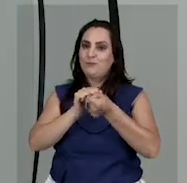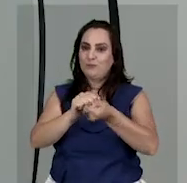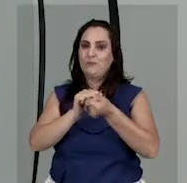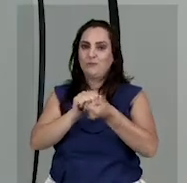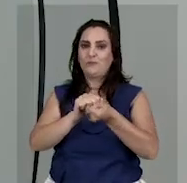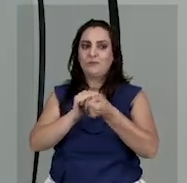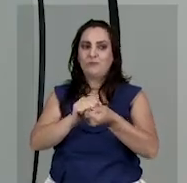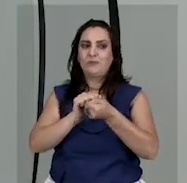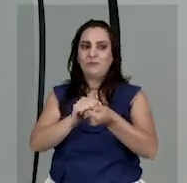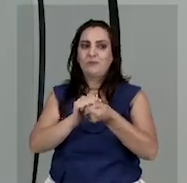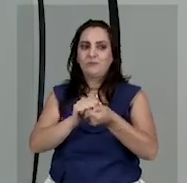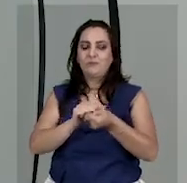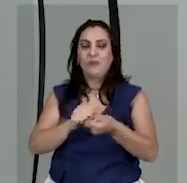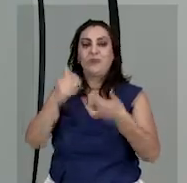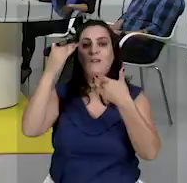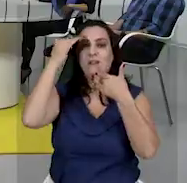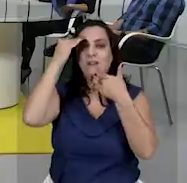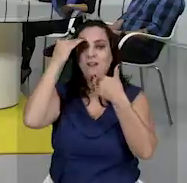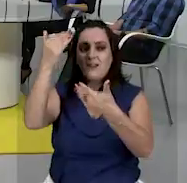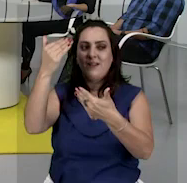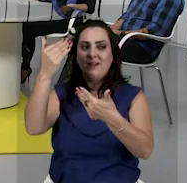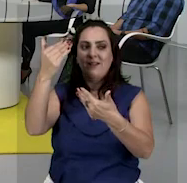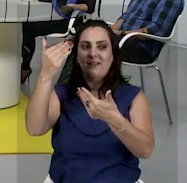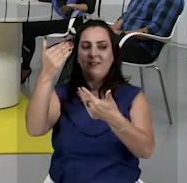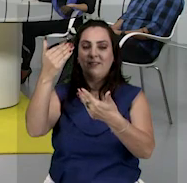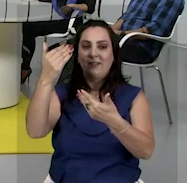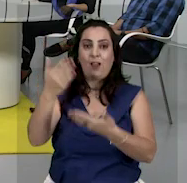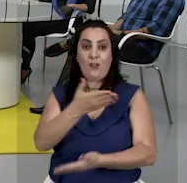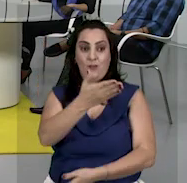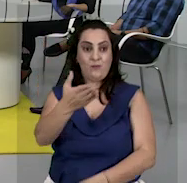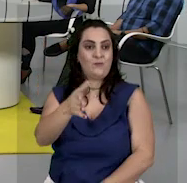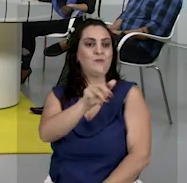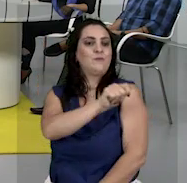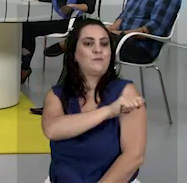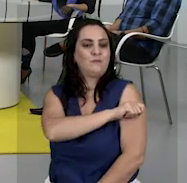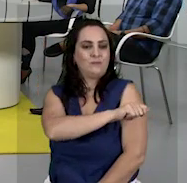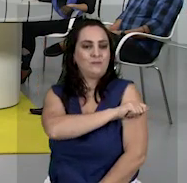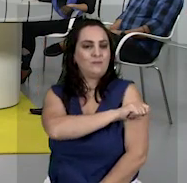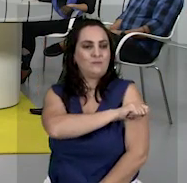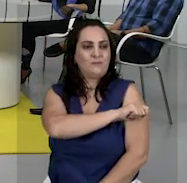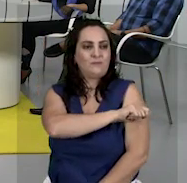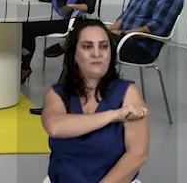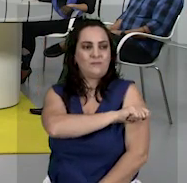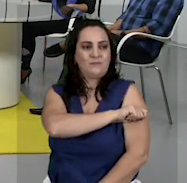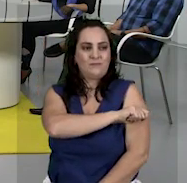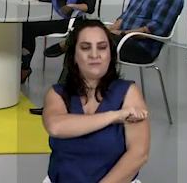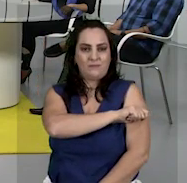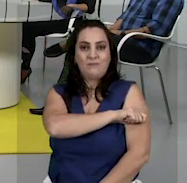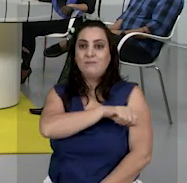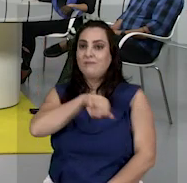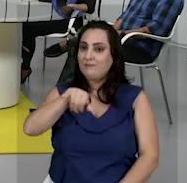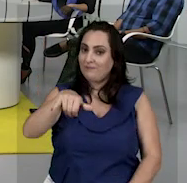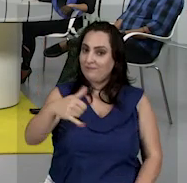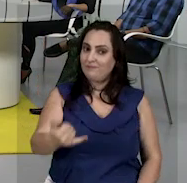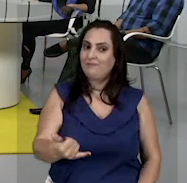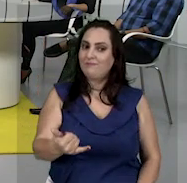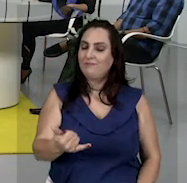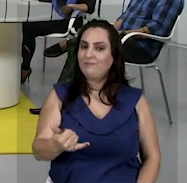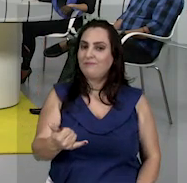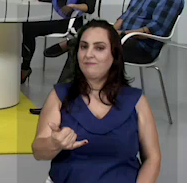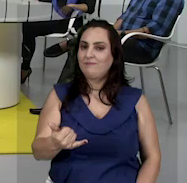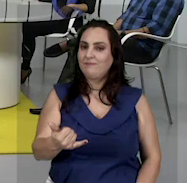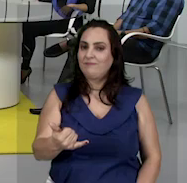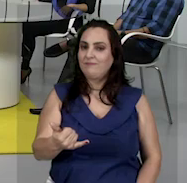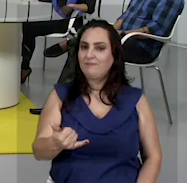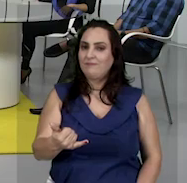comigo. Agradeço aos alunos pela oportunidade